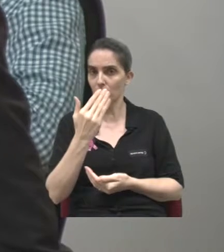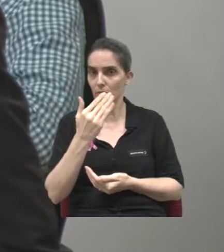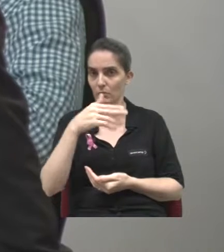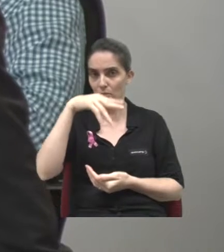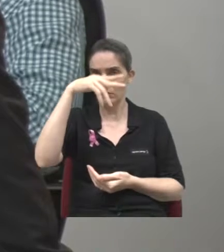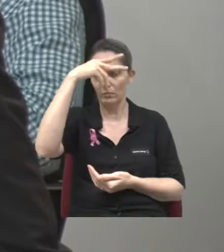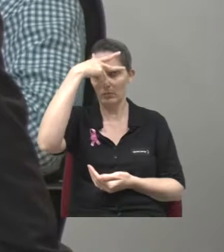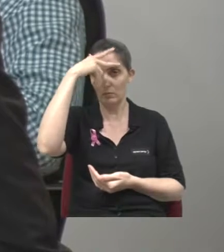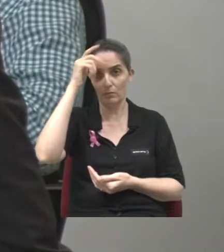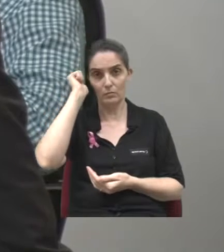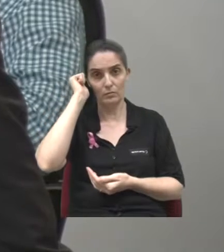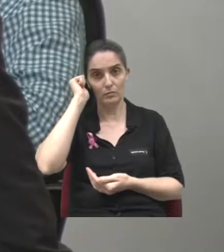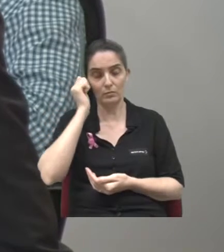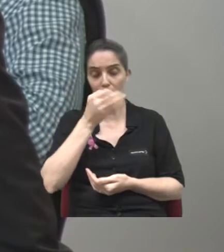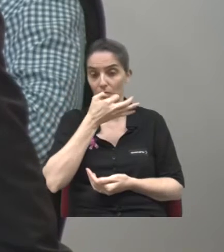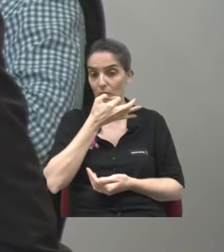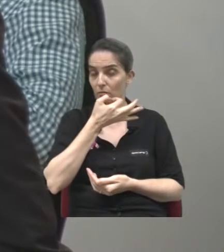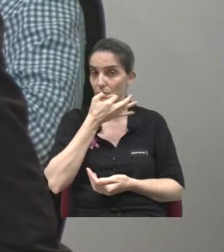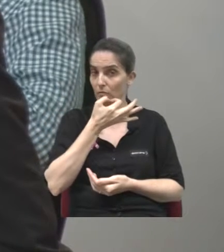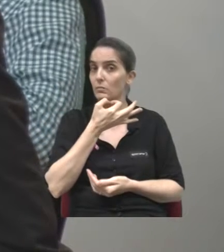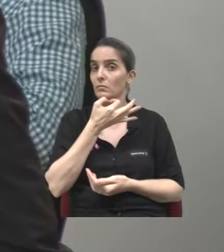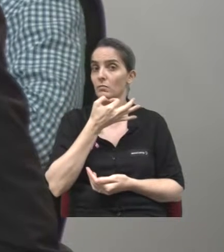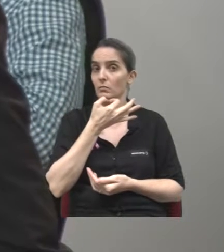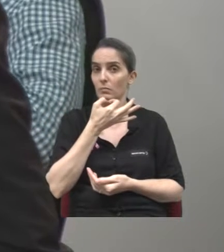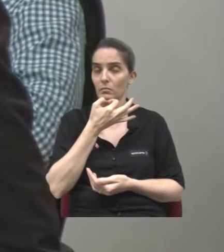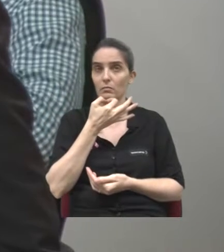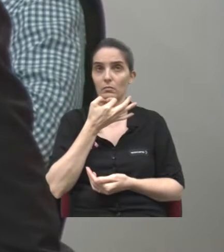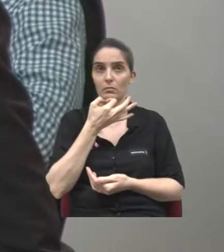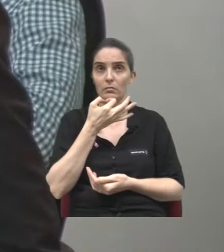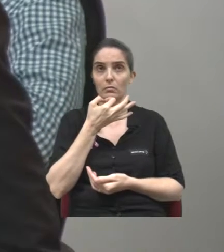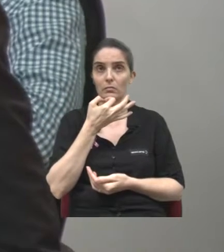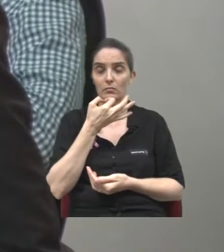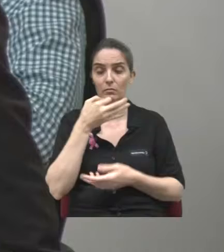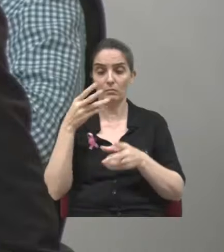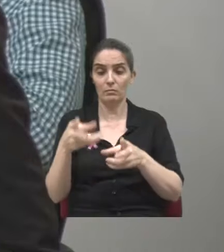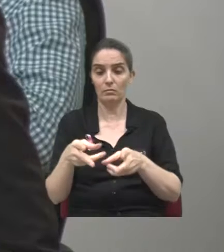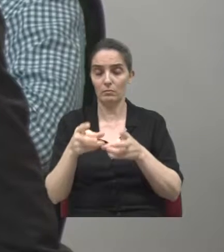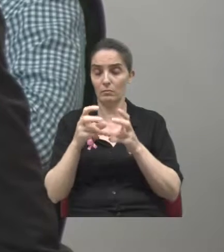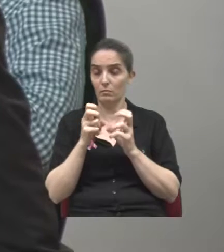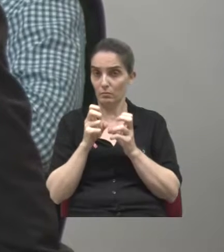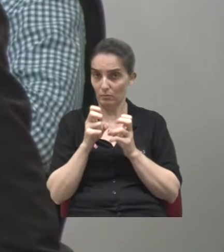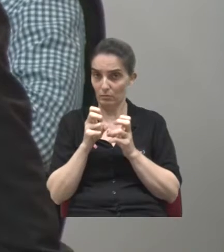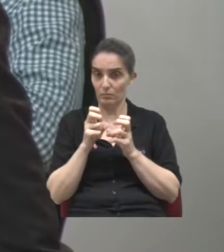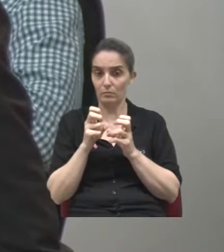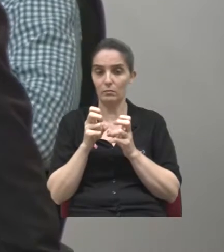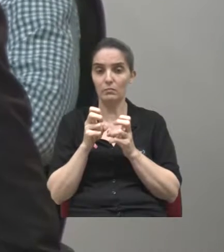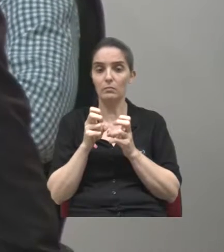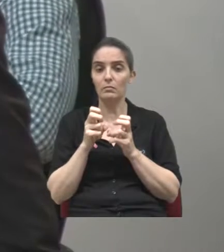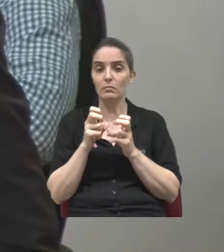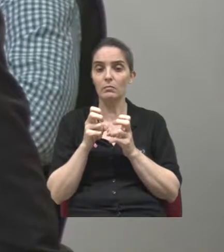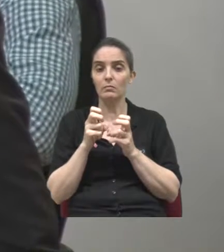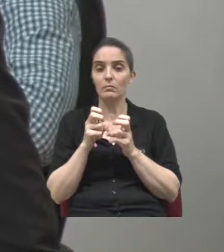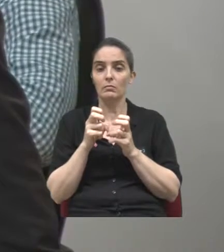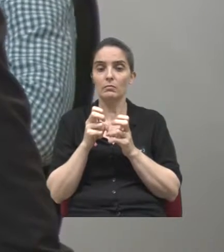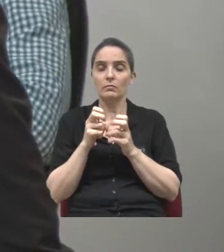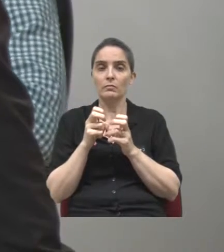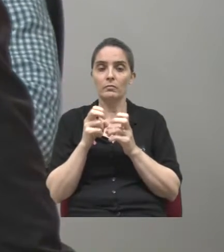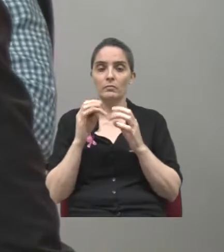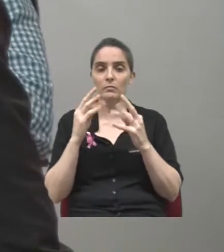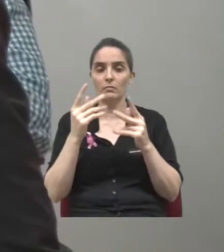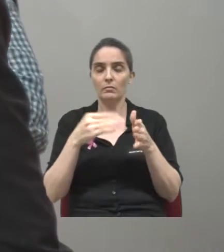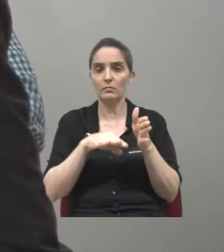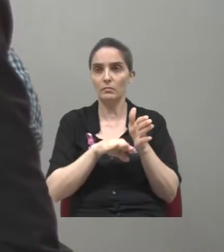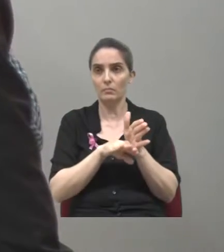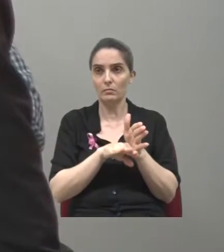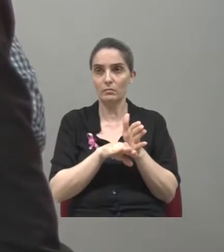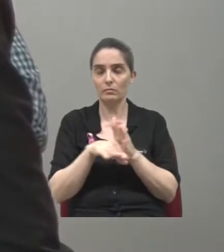relação a isso, que olhe com bons olhos para a demanda que nós estamos trazendo a cada semana aqui